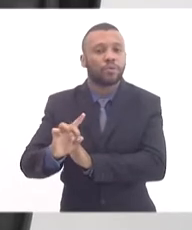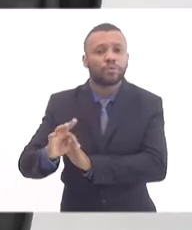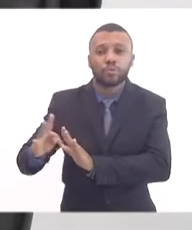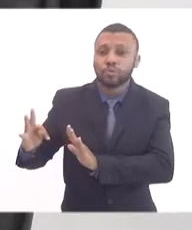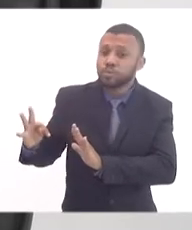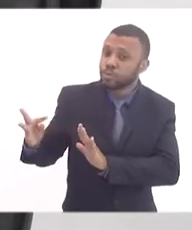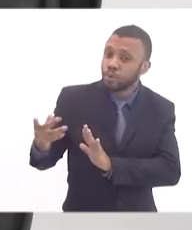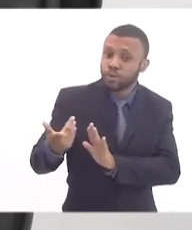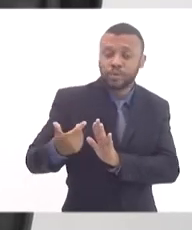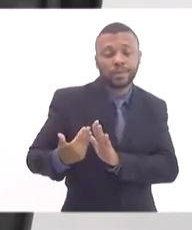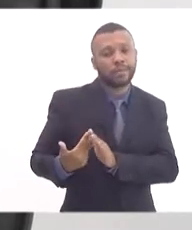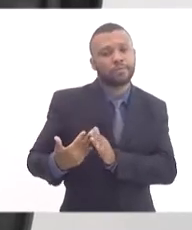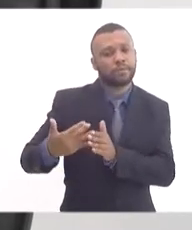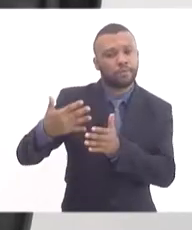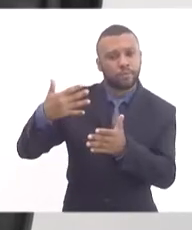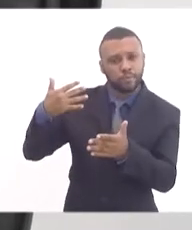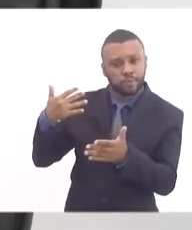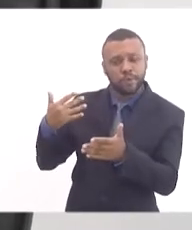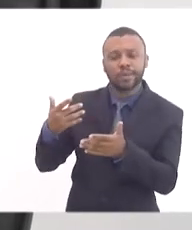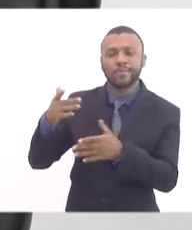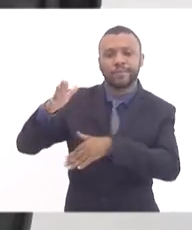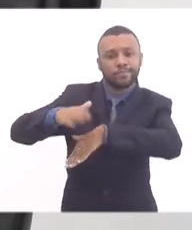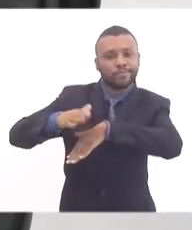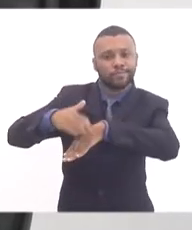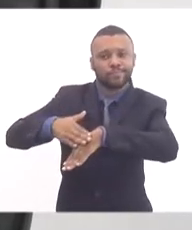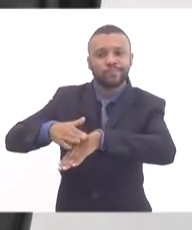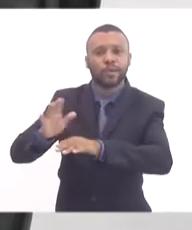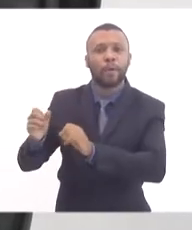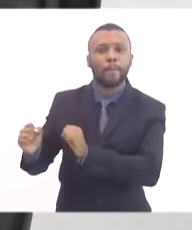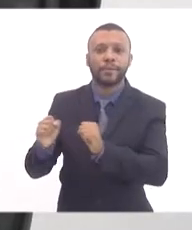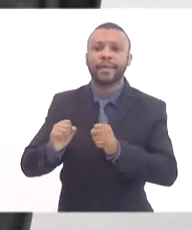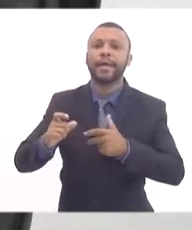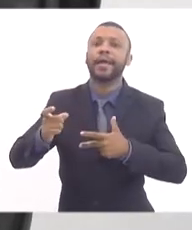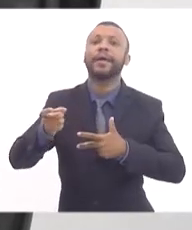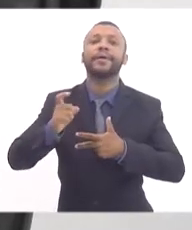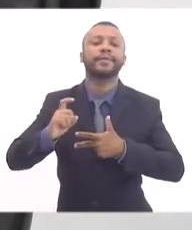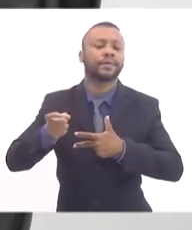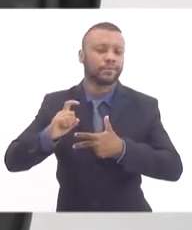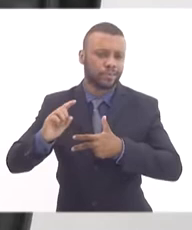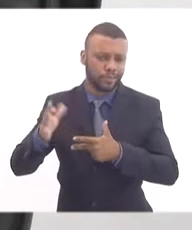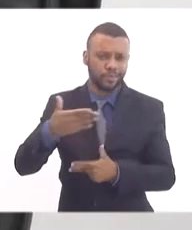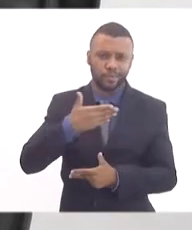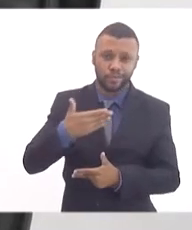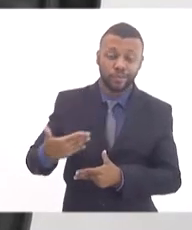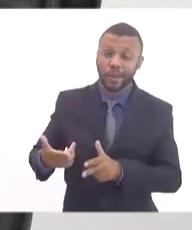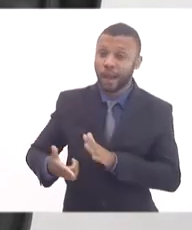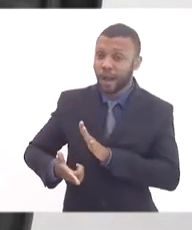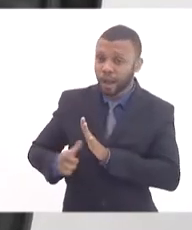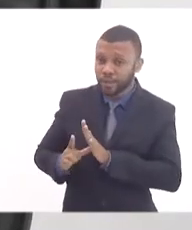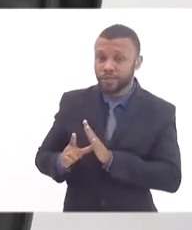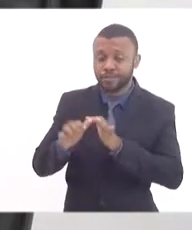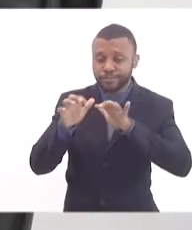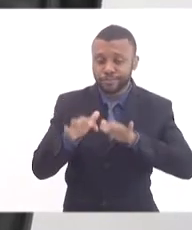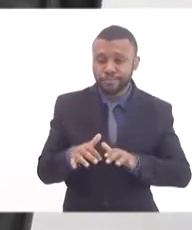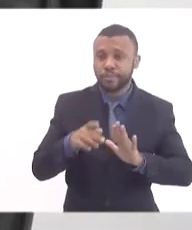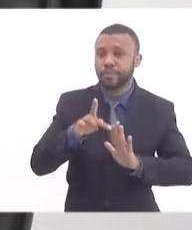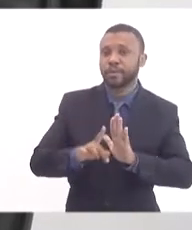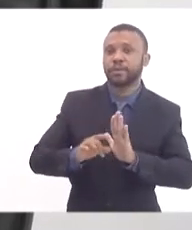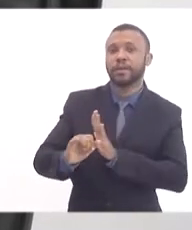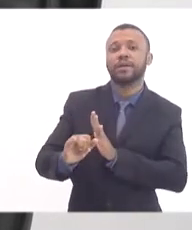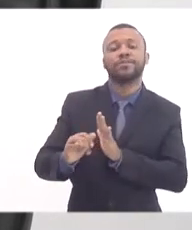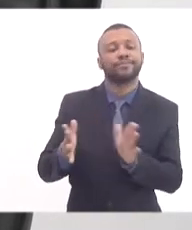que foram encaminhados pelo executivo que antes de caminhar um projeto de lei de incentivo fiscal